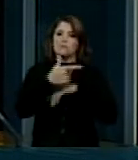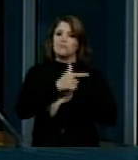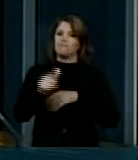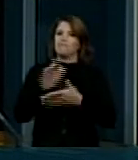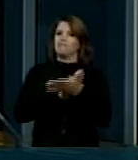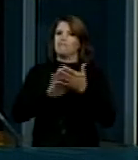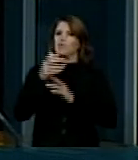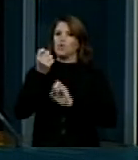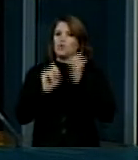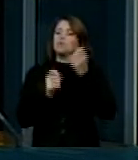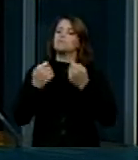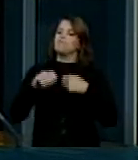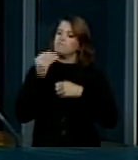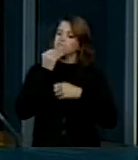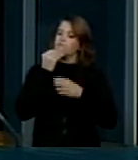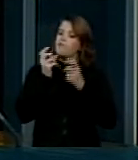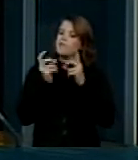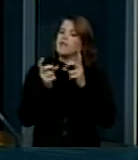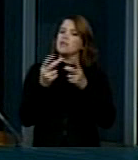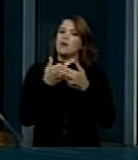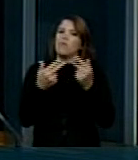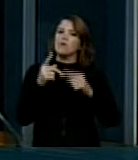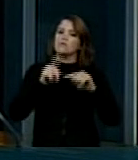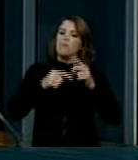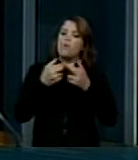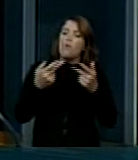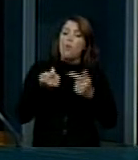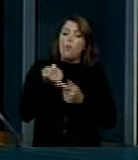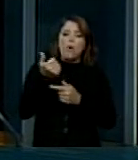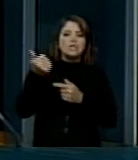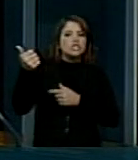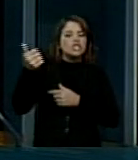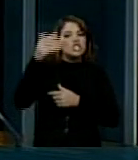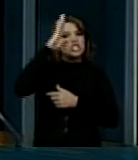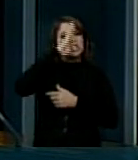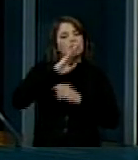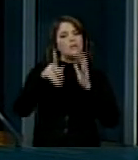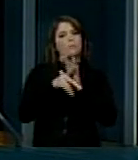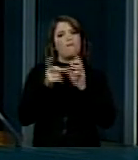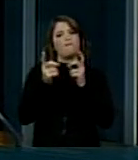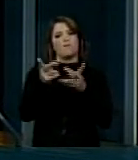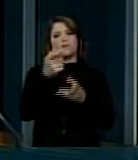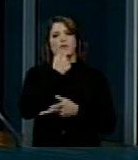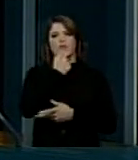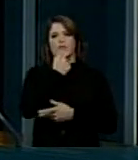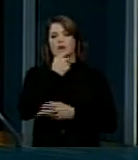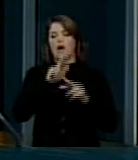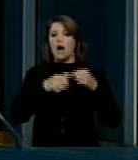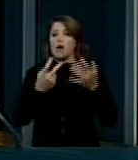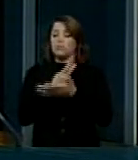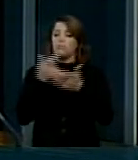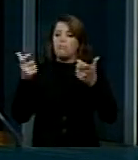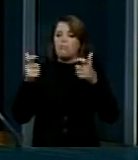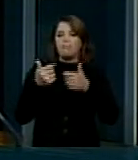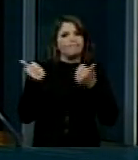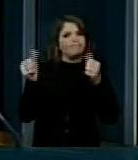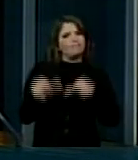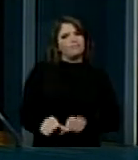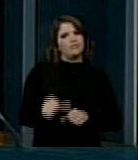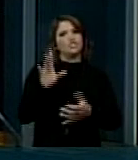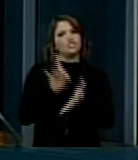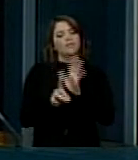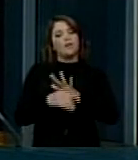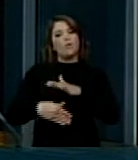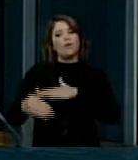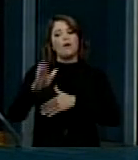industrializados deveriam estar vendendo matéria-prima quase de graça para a Inglaterra. Isso cai por terra, senhor presidente, a